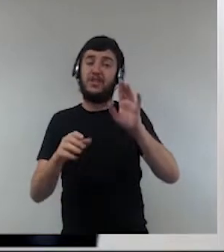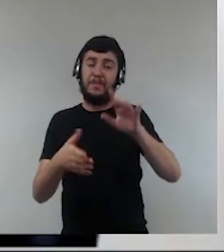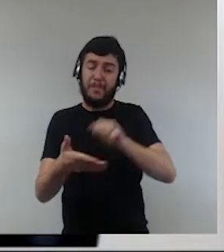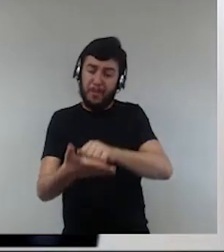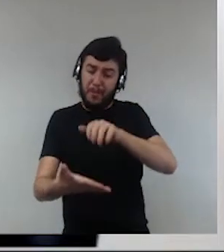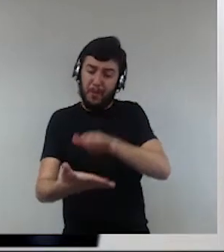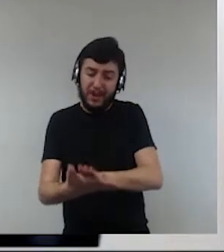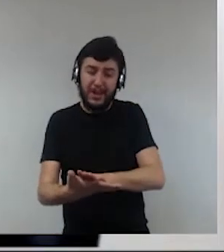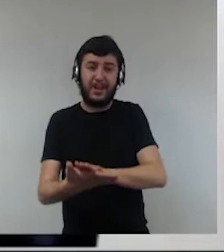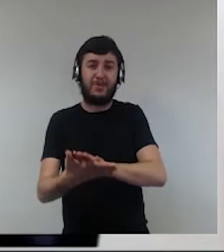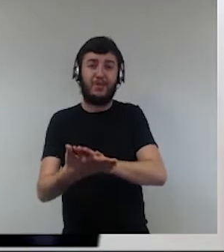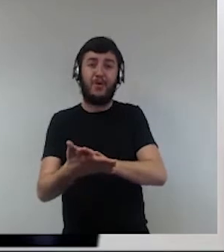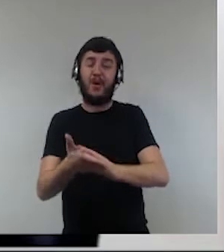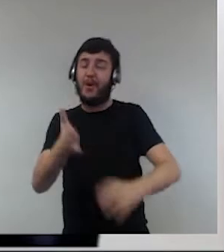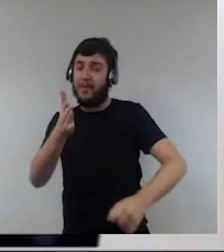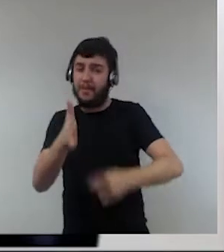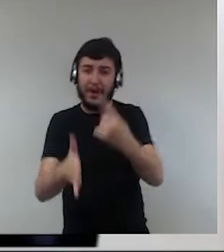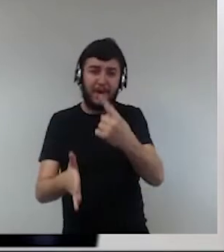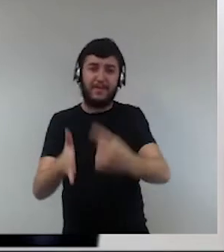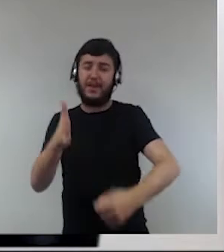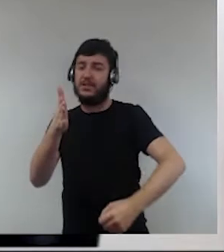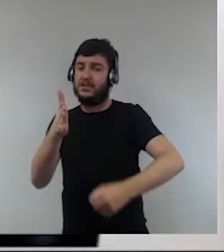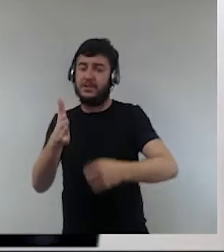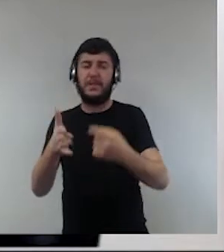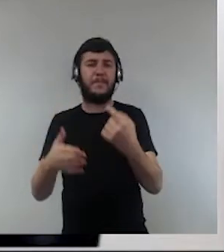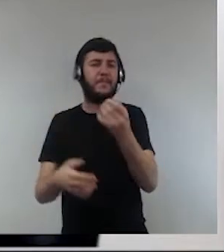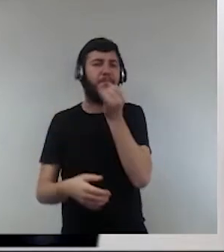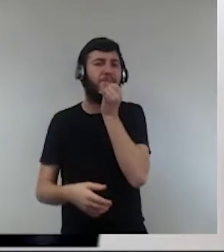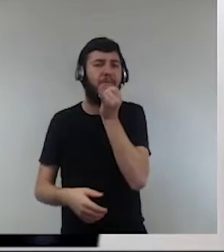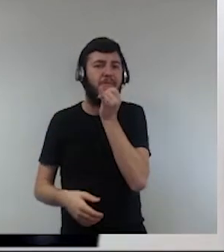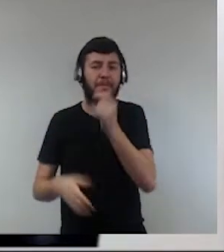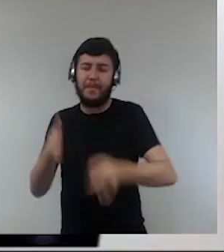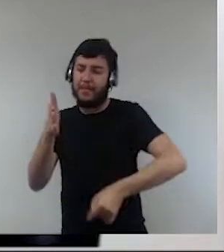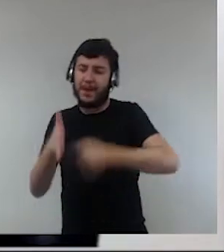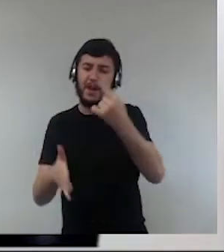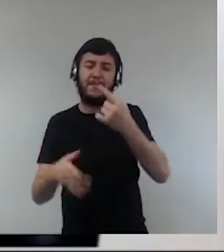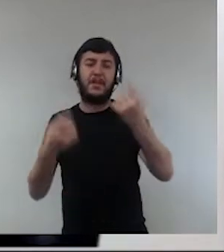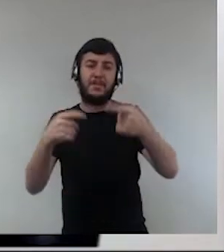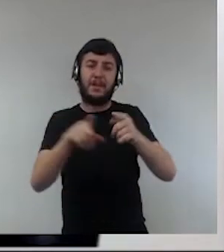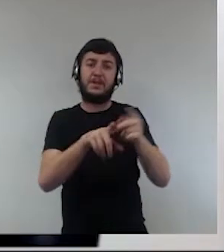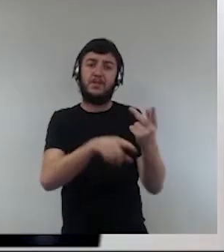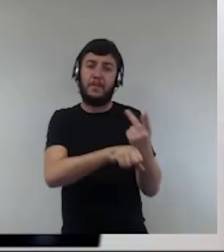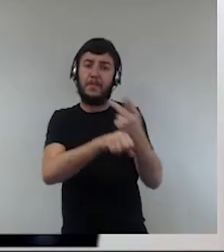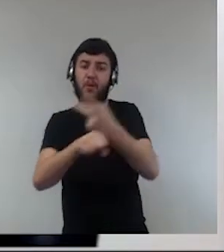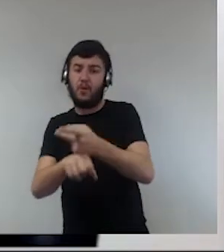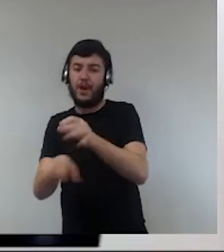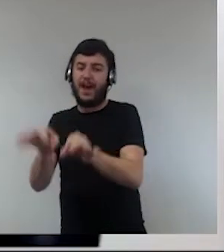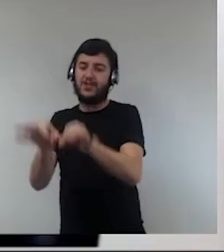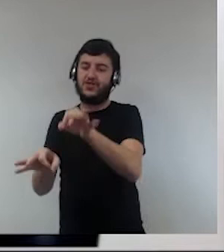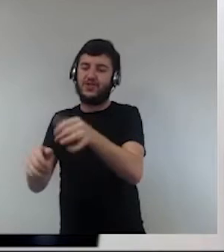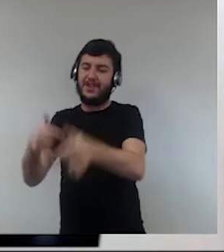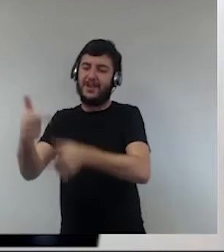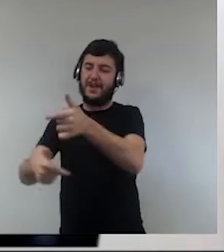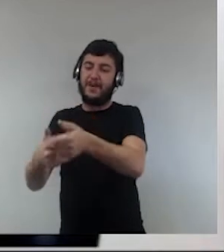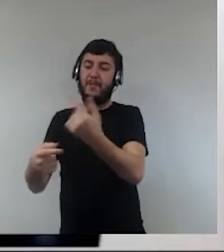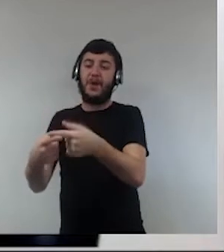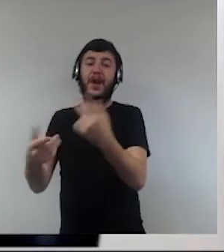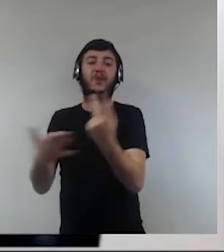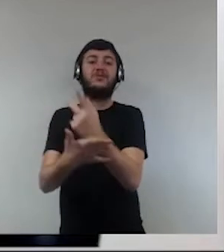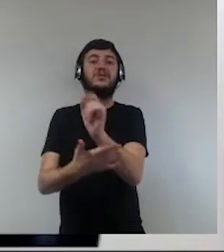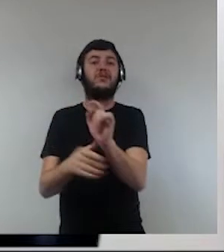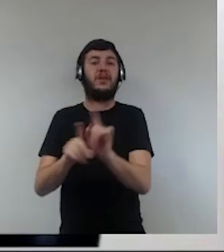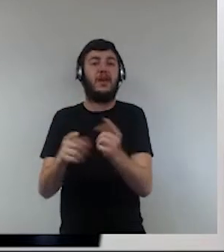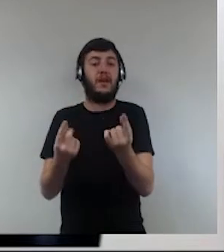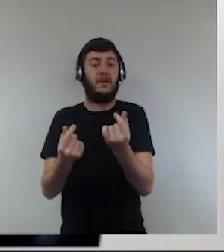foi punido numa primeira vez, quando precisou ir à Justiça do Trabalho, porque as suas verbas rescisórias